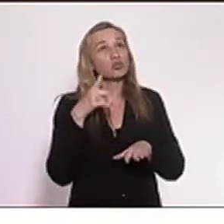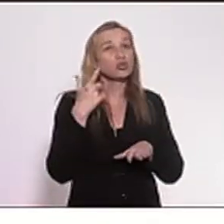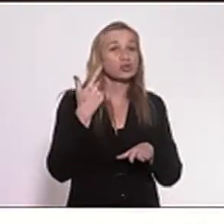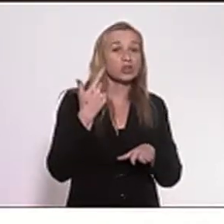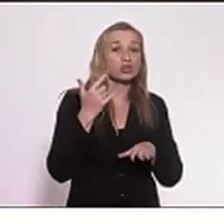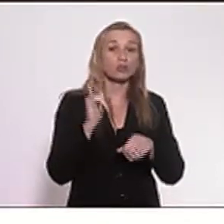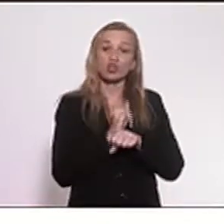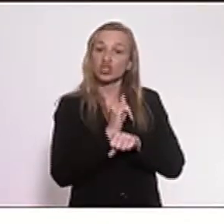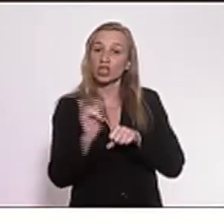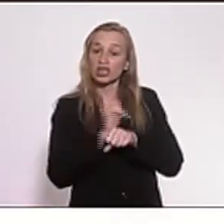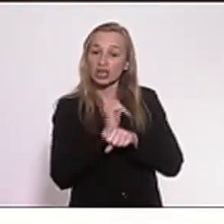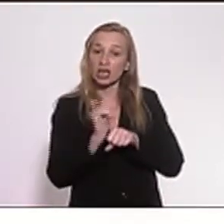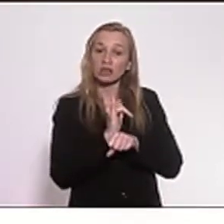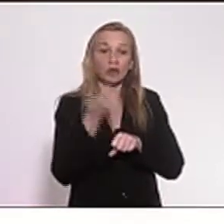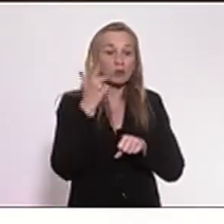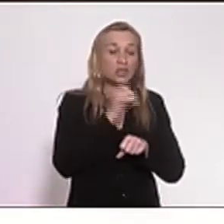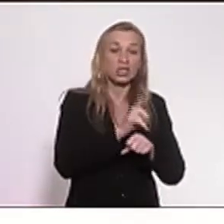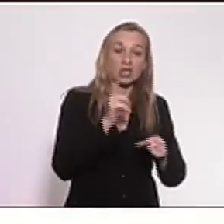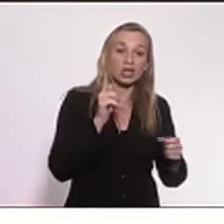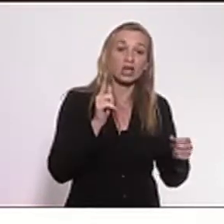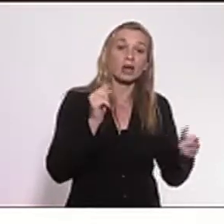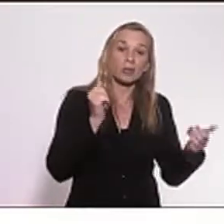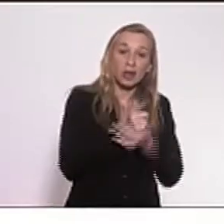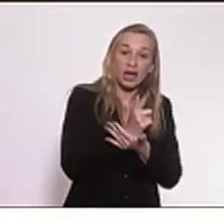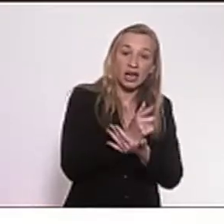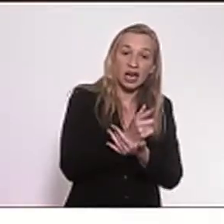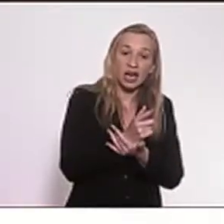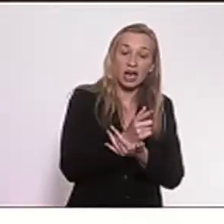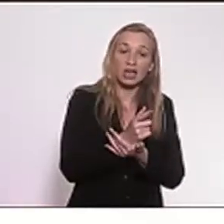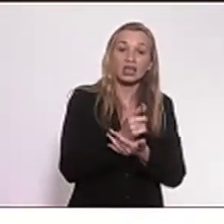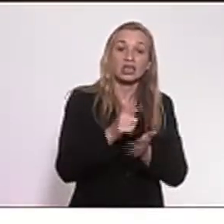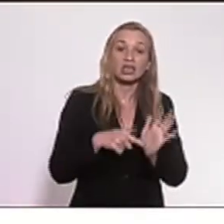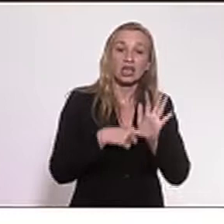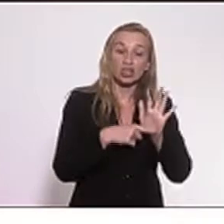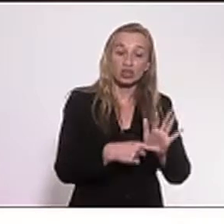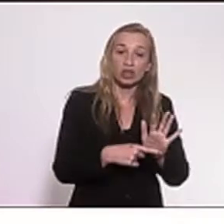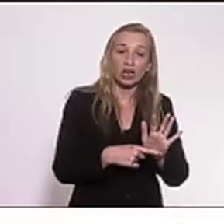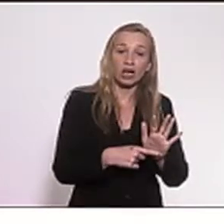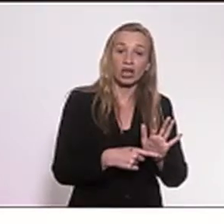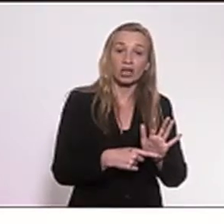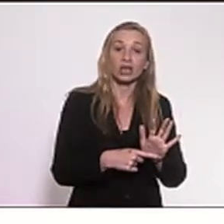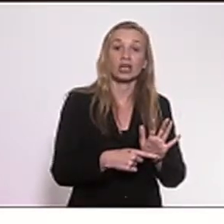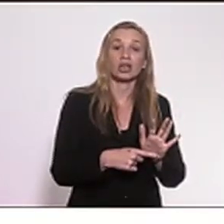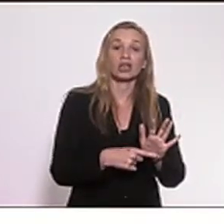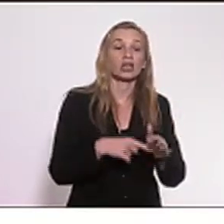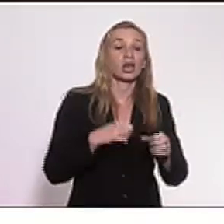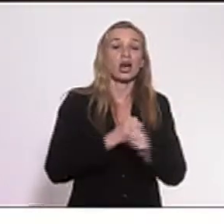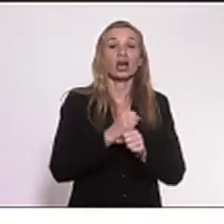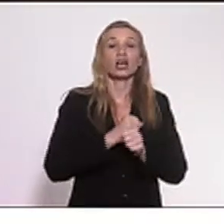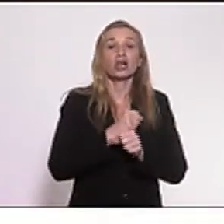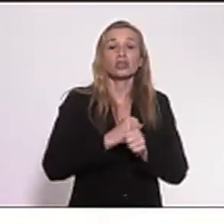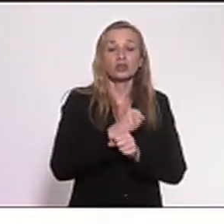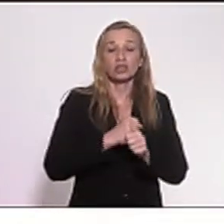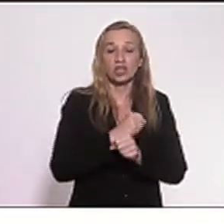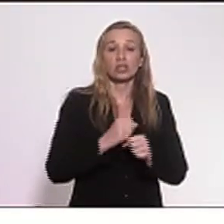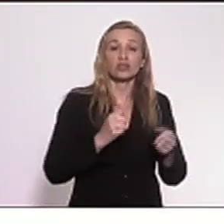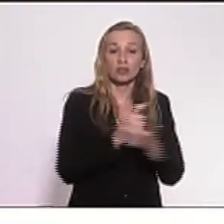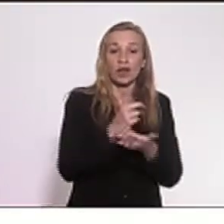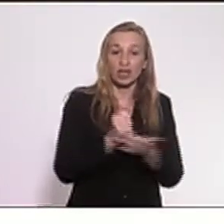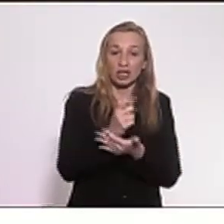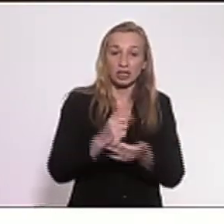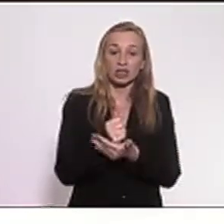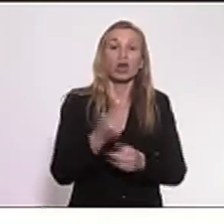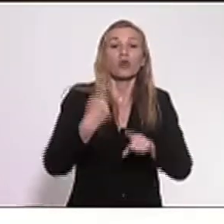para conseguir fazer esse pagamento e garantir sustentabilidade financeira durante décadas e décadas. Por que